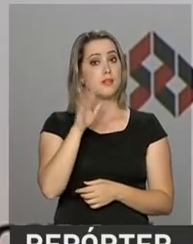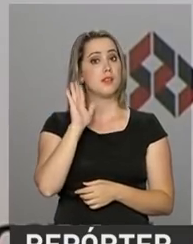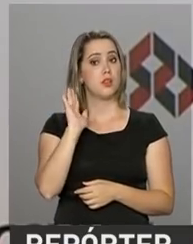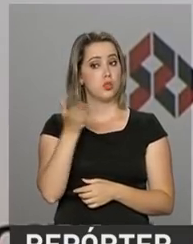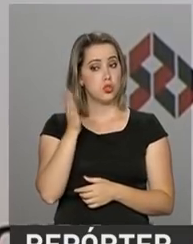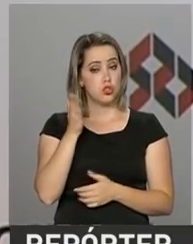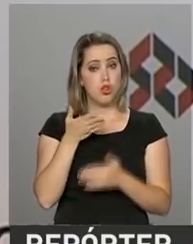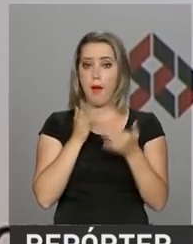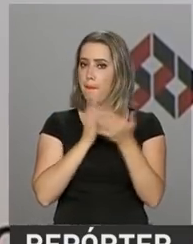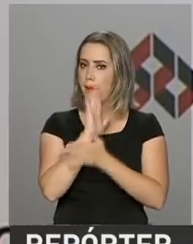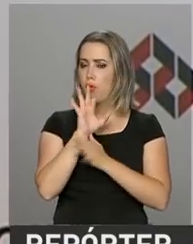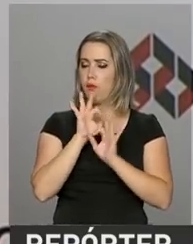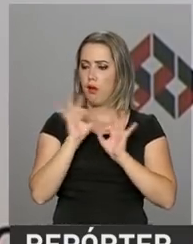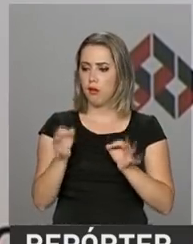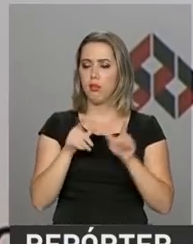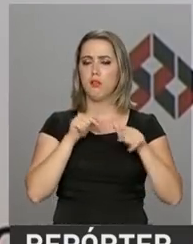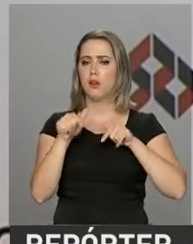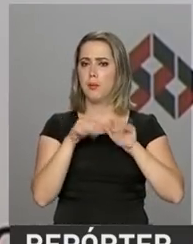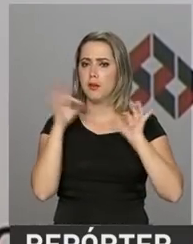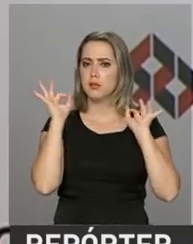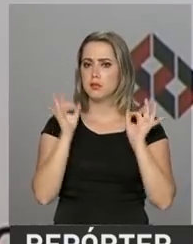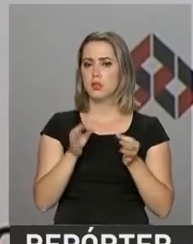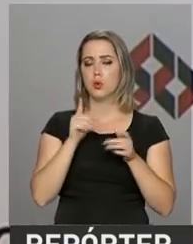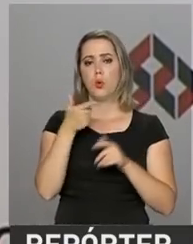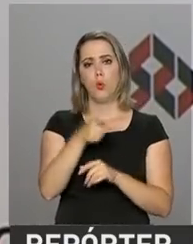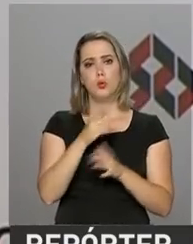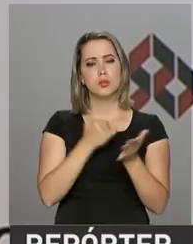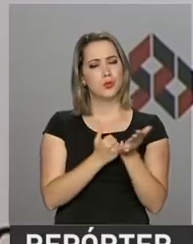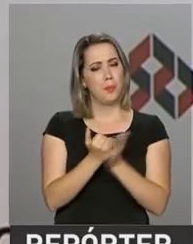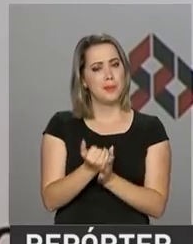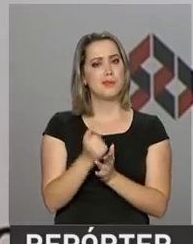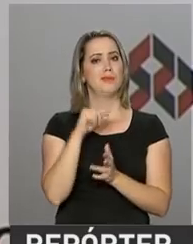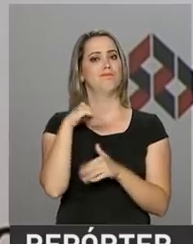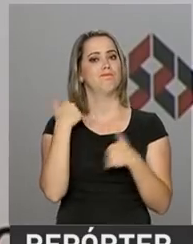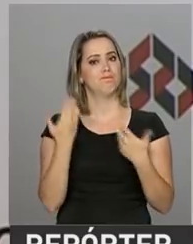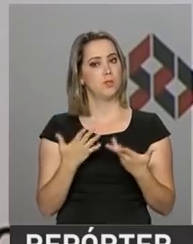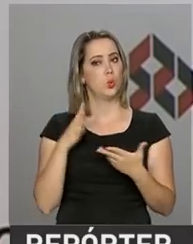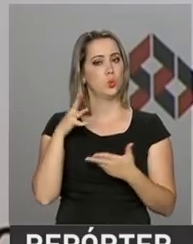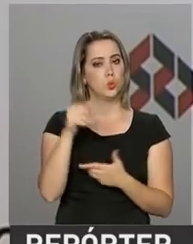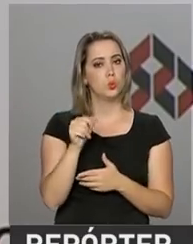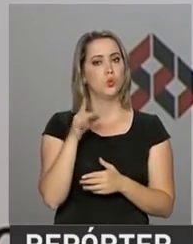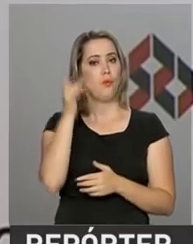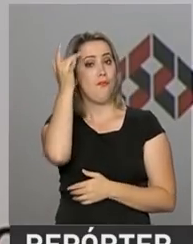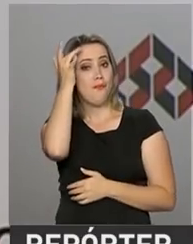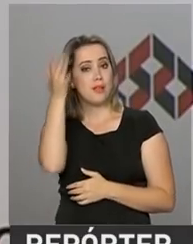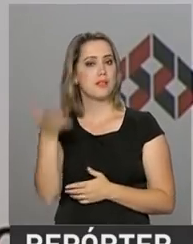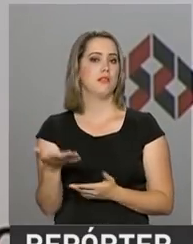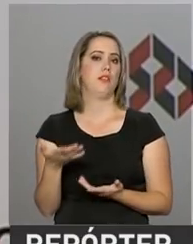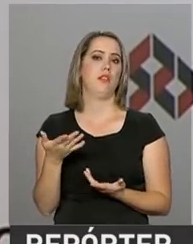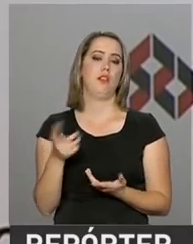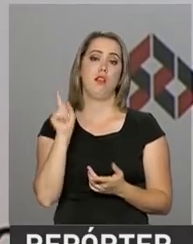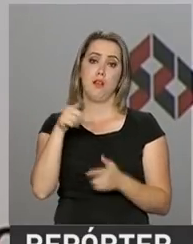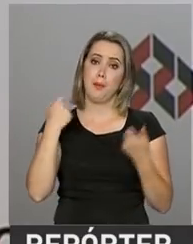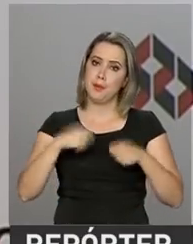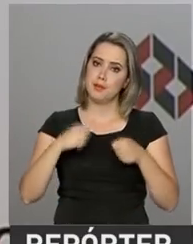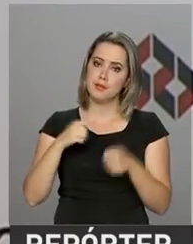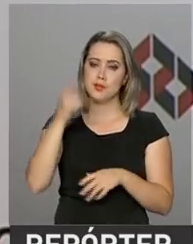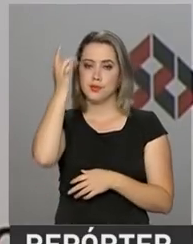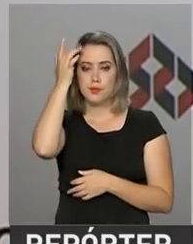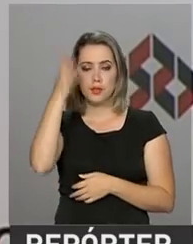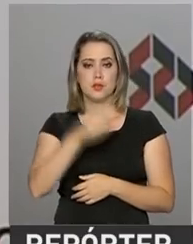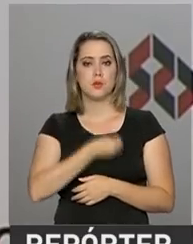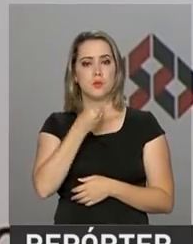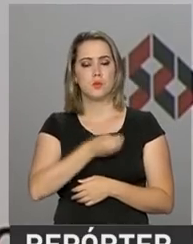47 já estão implementadas e outras estão em curso então isso tudo vai facilitar nós precisamos facilitar a vida do cidadão